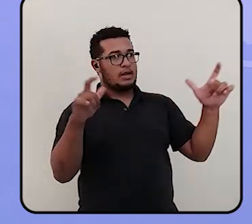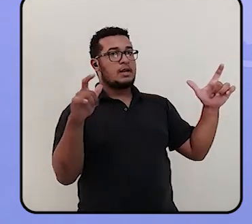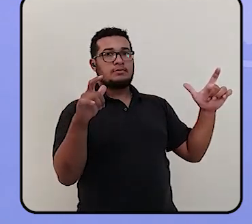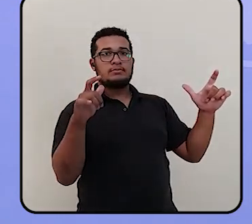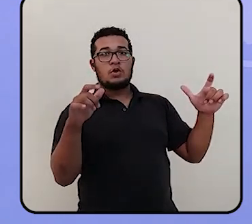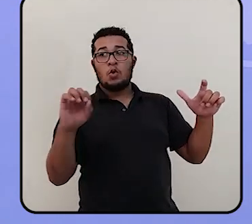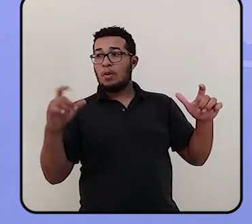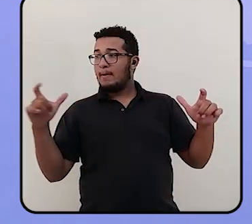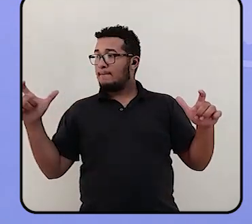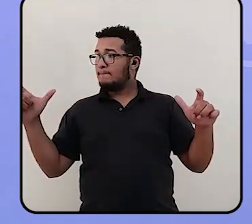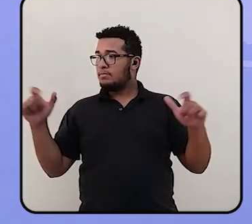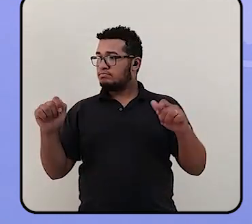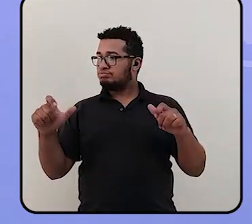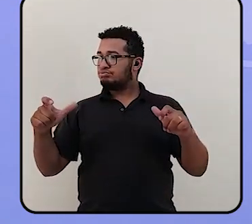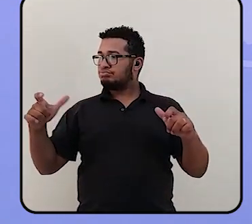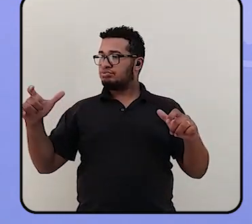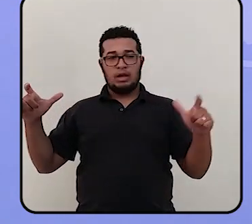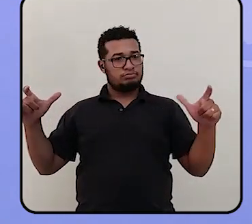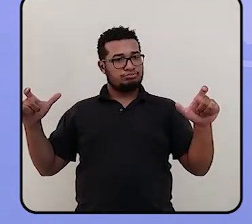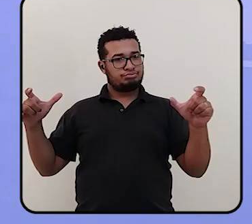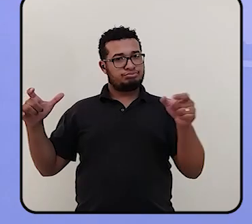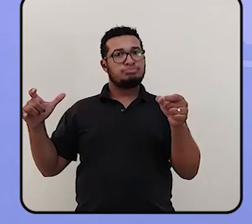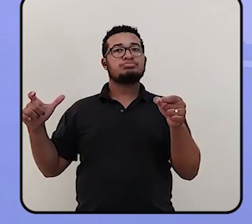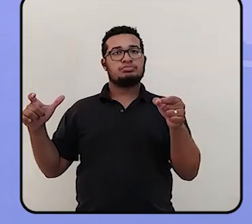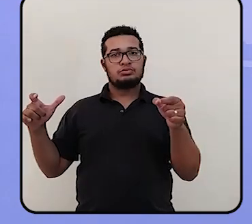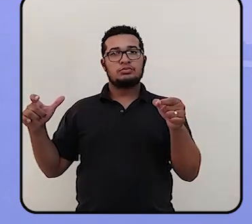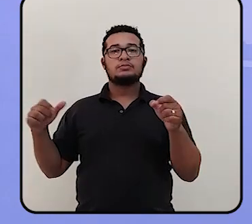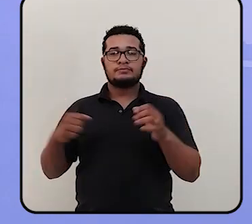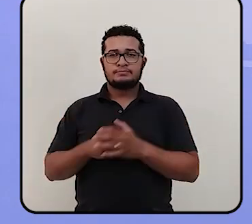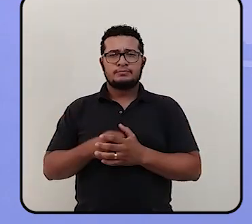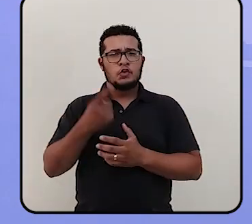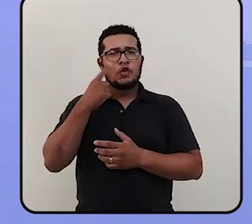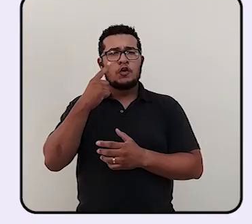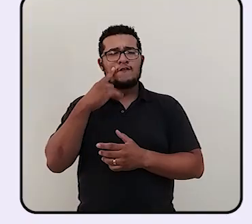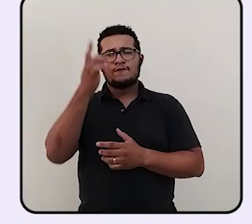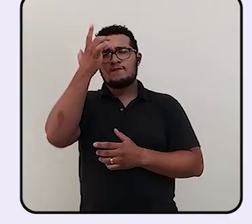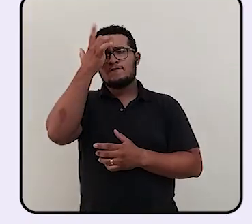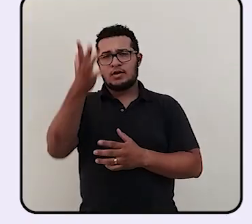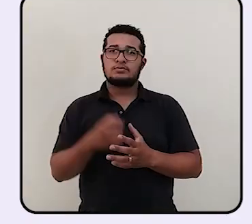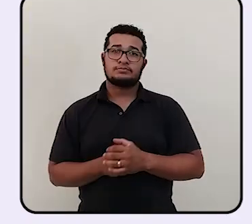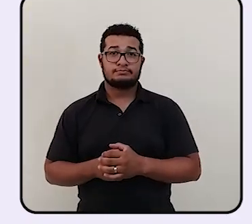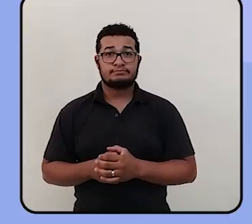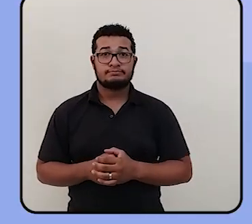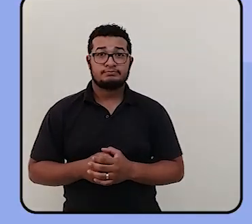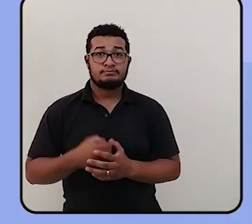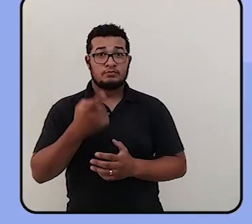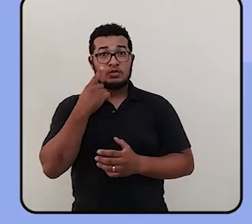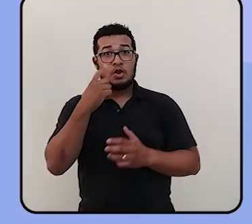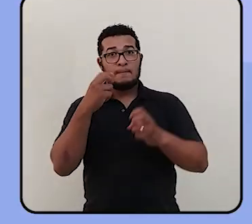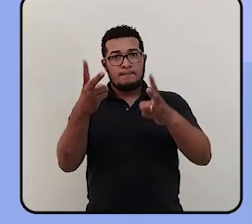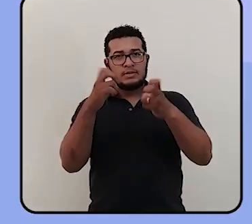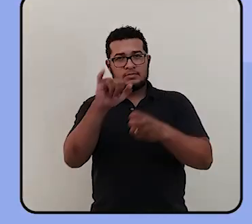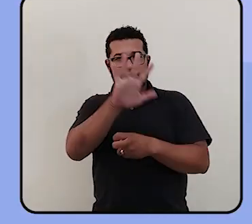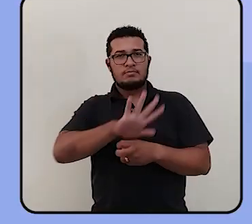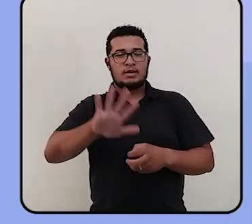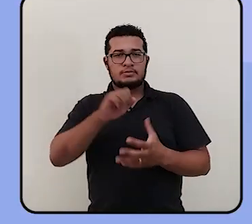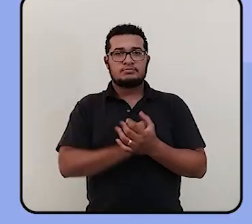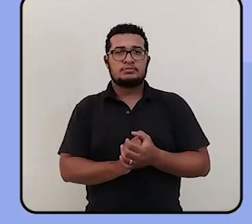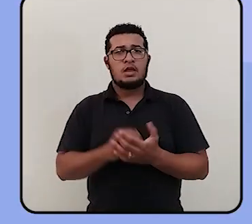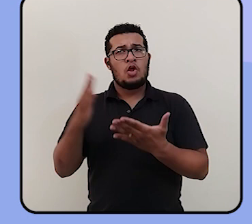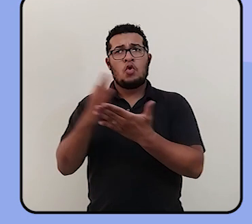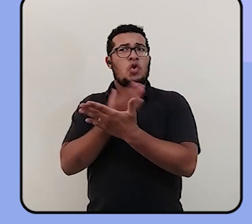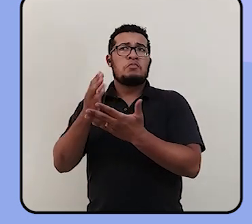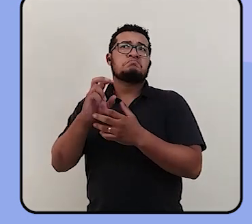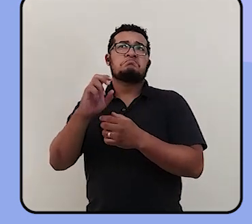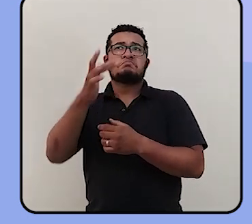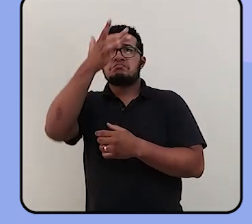e grandezas inversamente proporcionais. Se liga como é fácil. Observe nesse esquema. Alguém